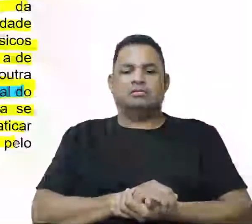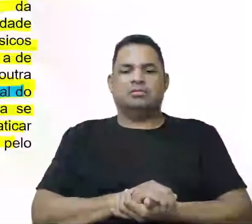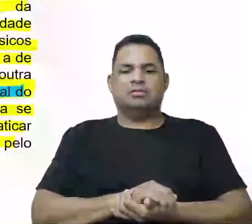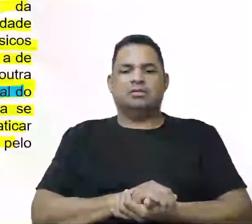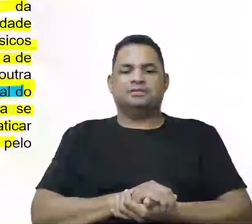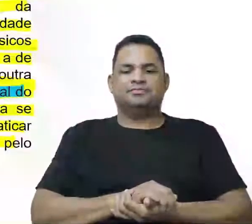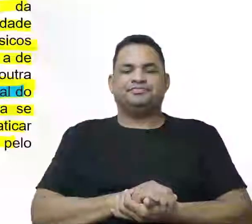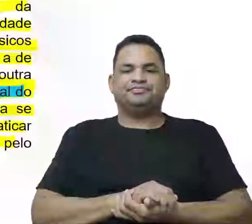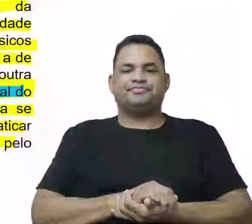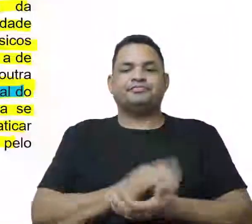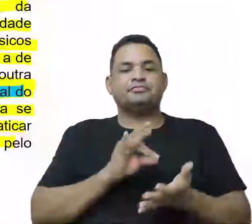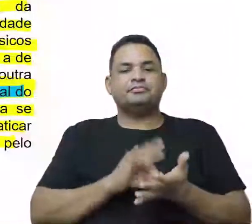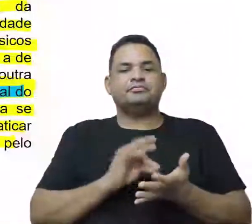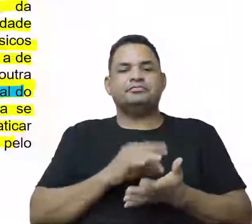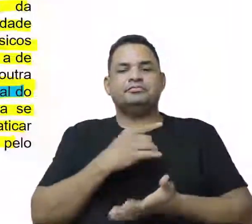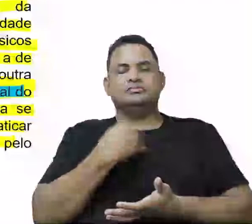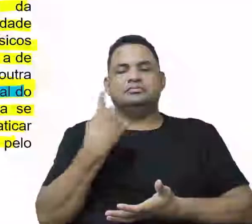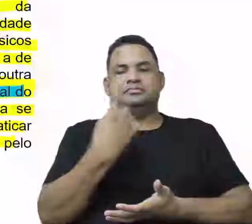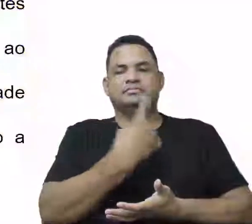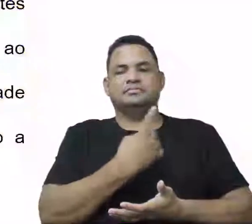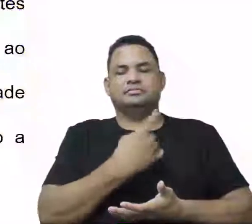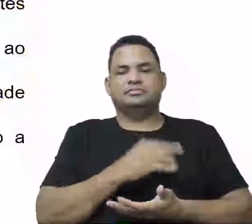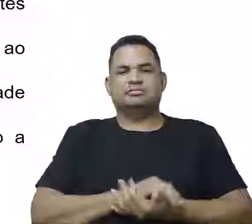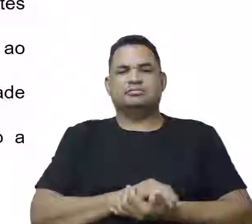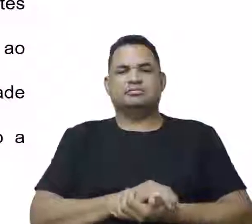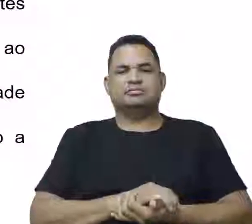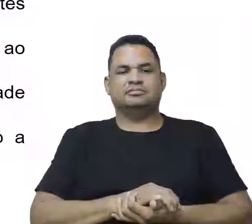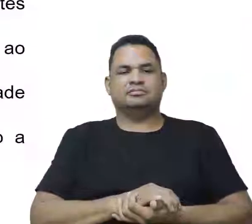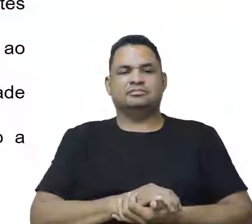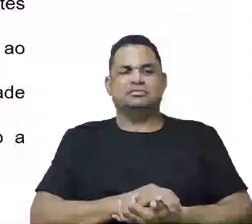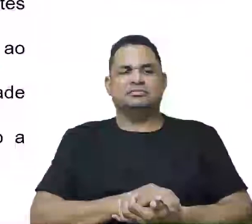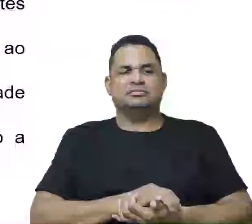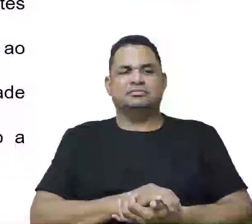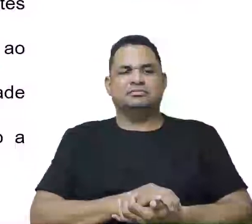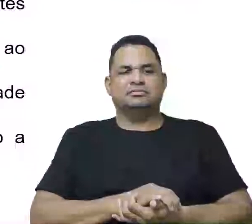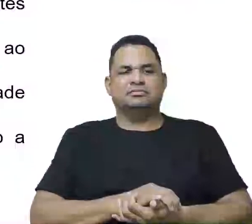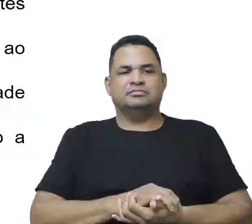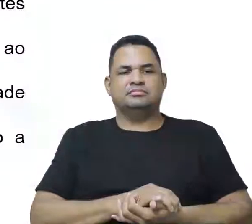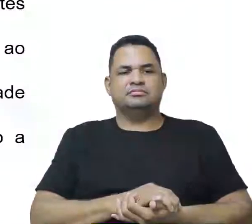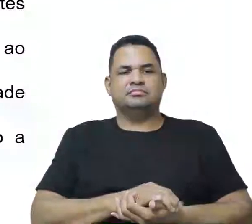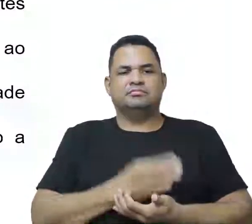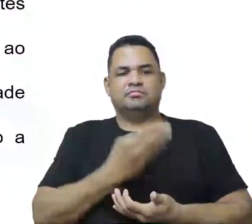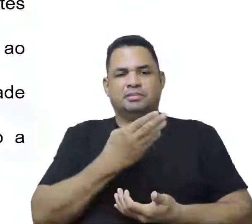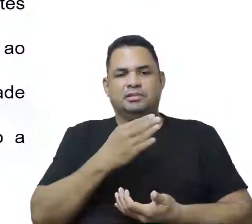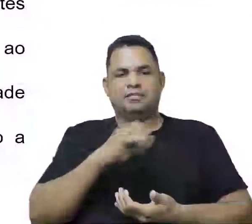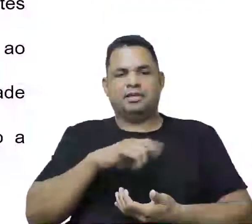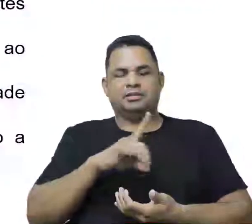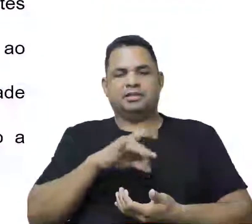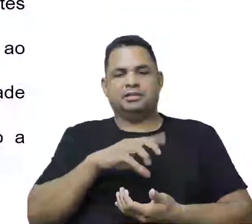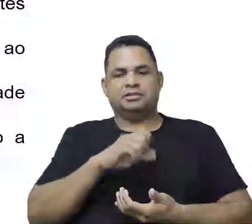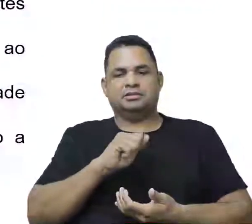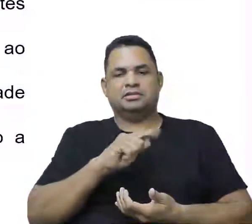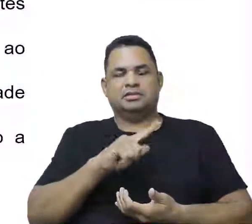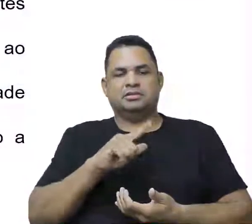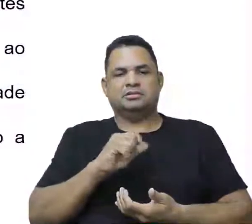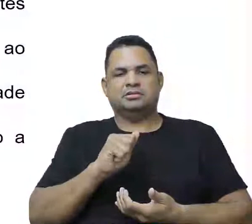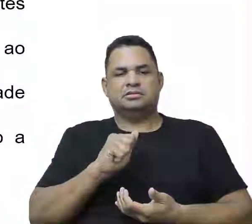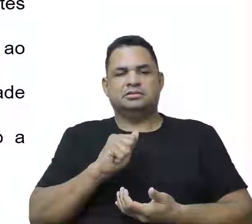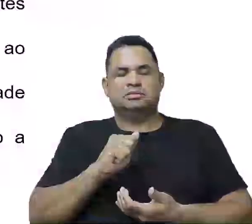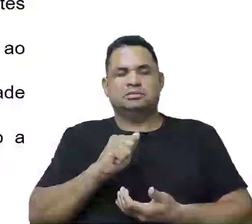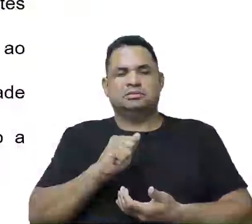de muita gente, inclusive a nossa, né, prof? Exato. Vamos analisar. É medicalizada? Está falando ali que a